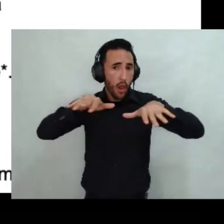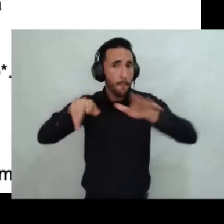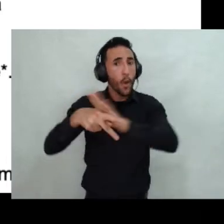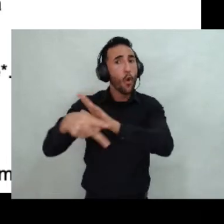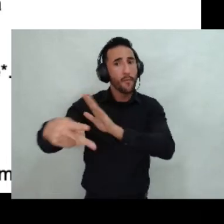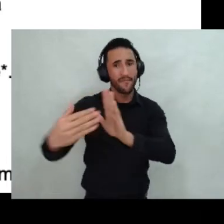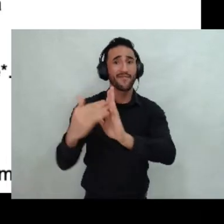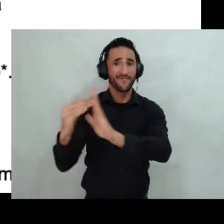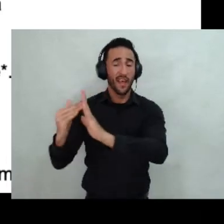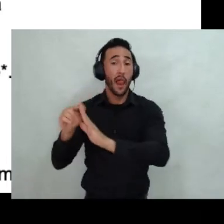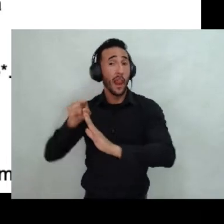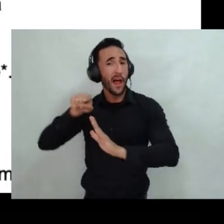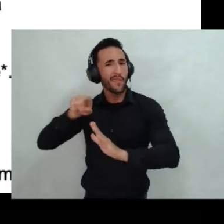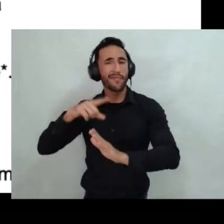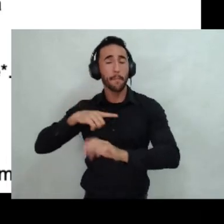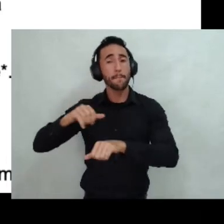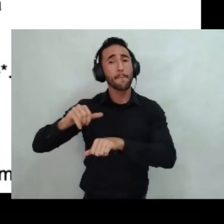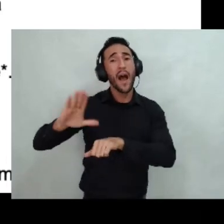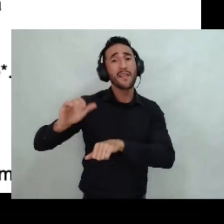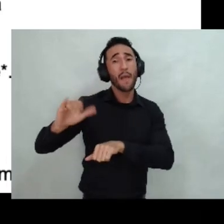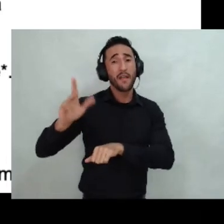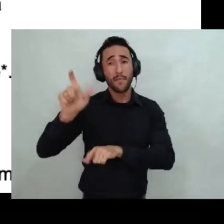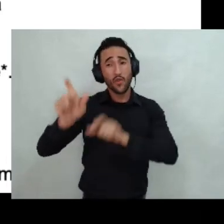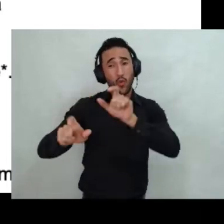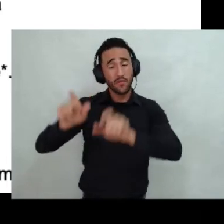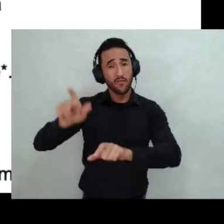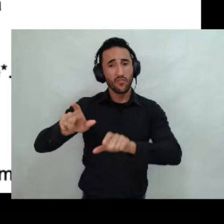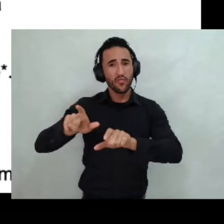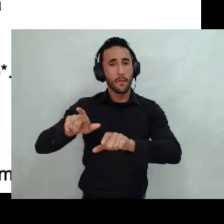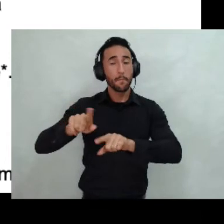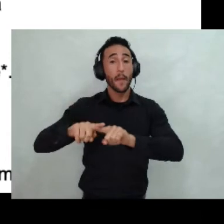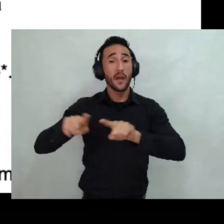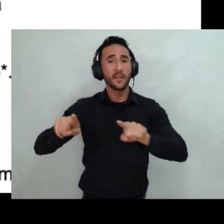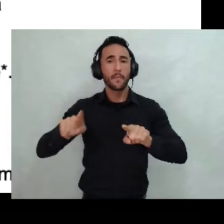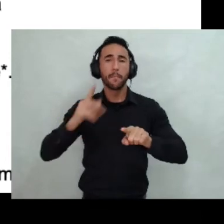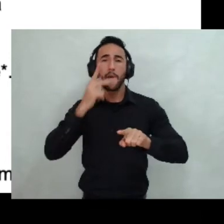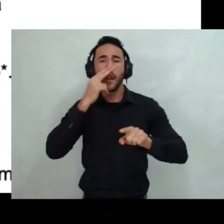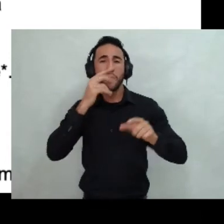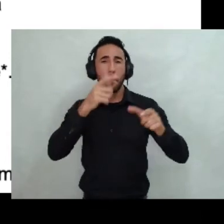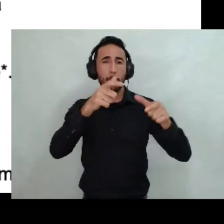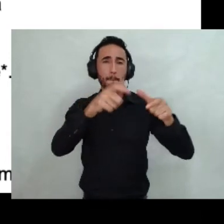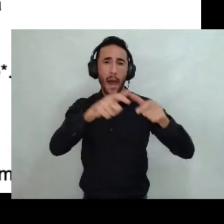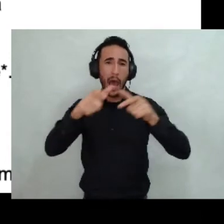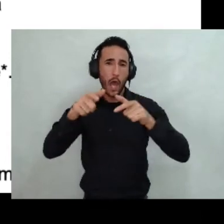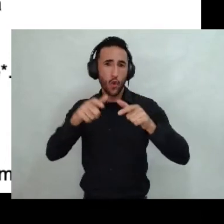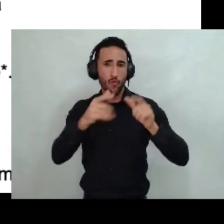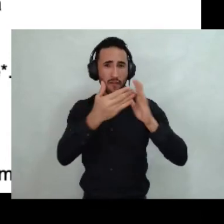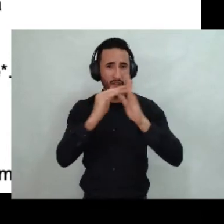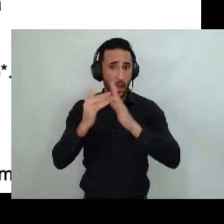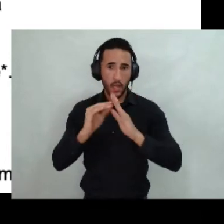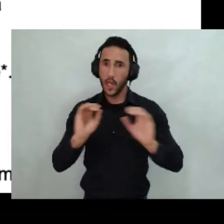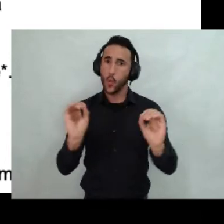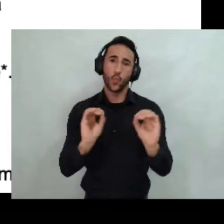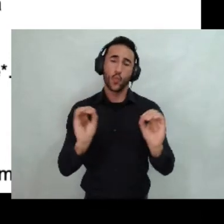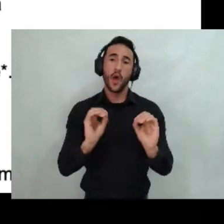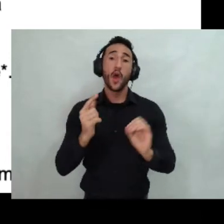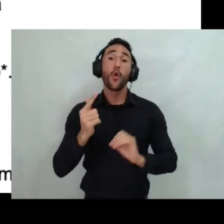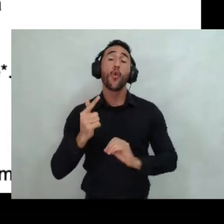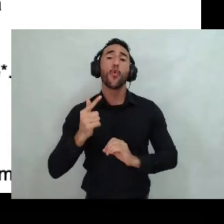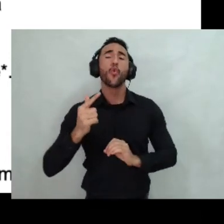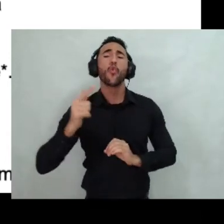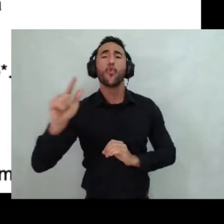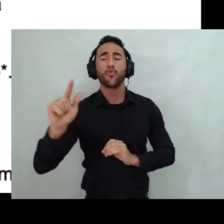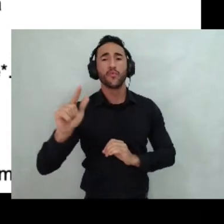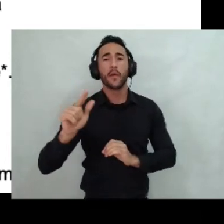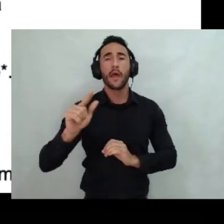incidência, entretanto, não estão nos bairros com favelas, mas nos bairros sem favelas ou com baixa concentração